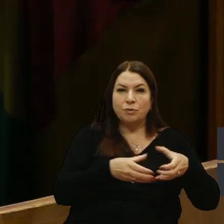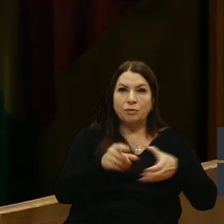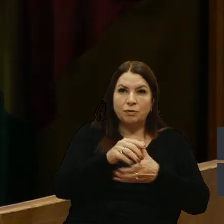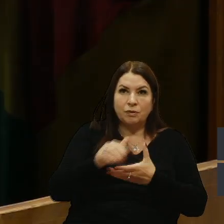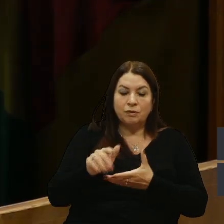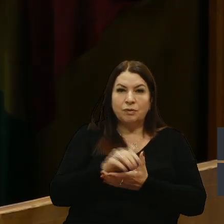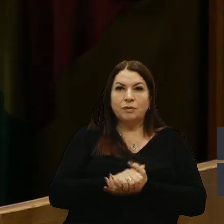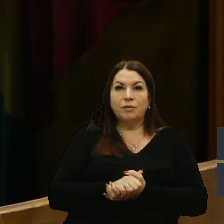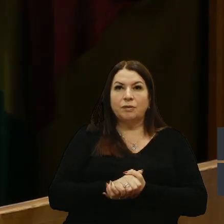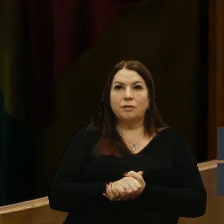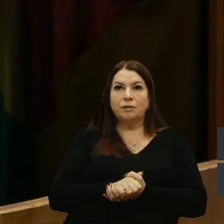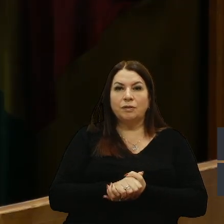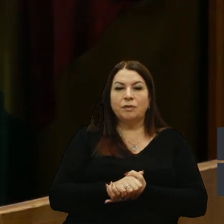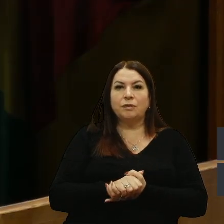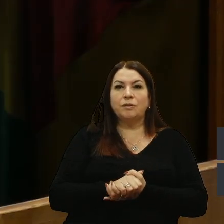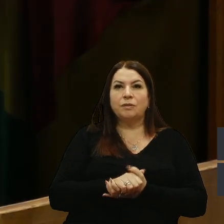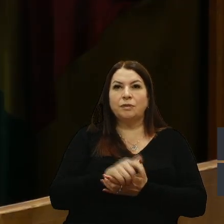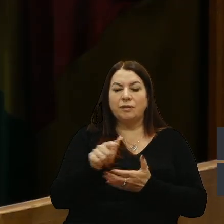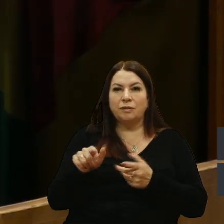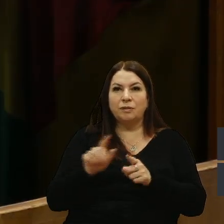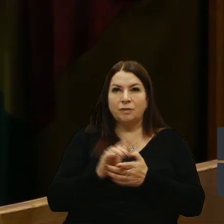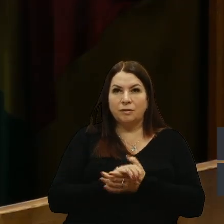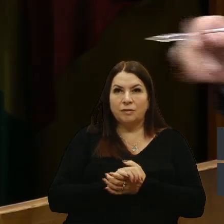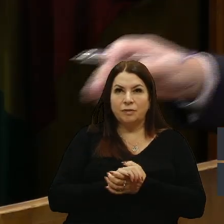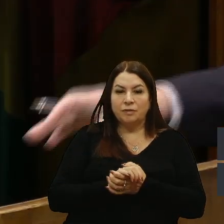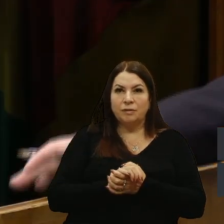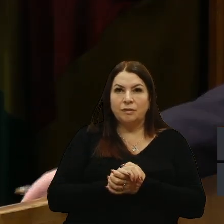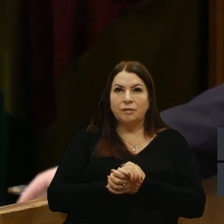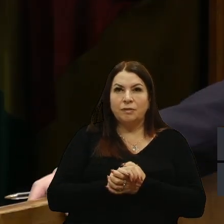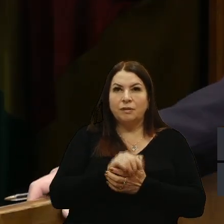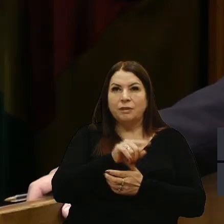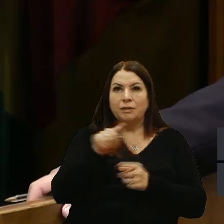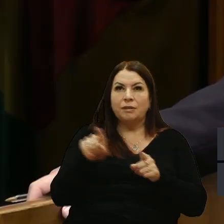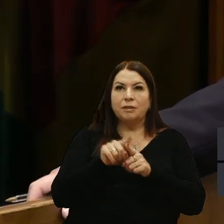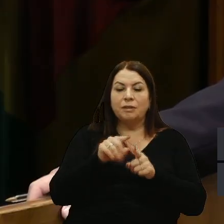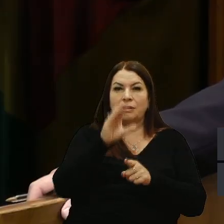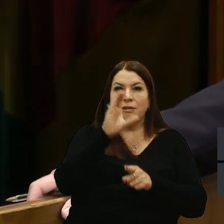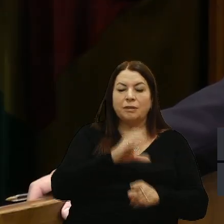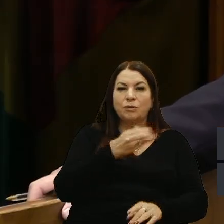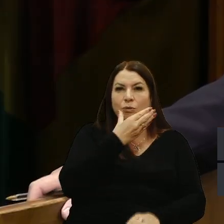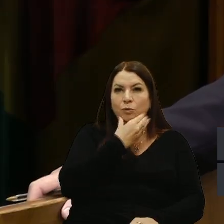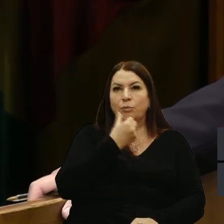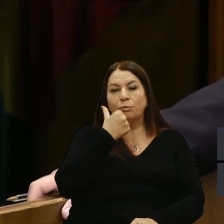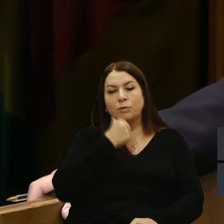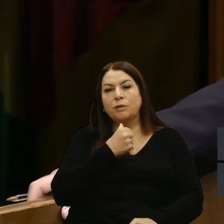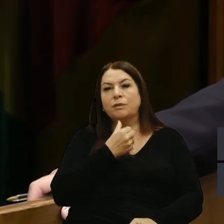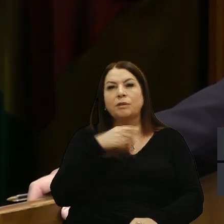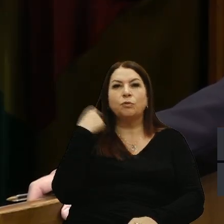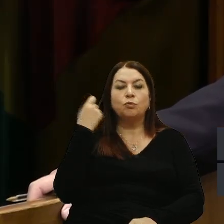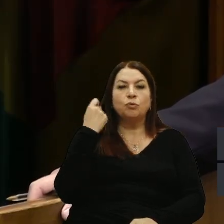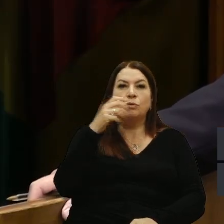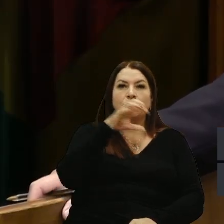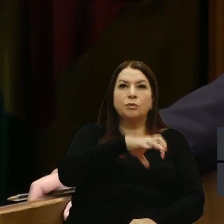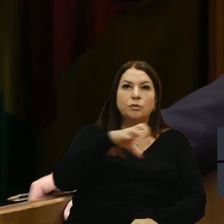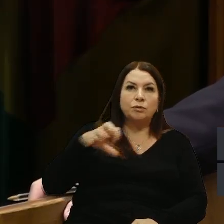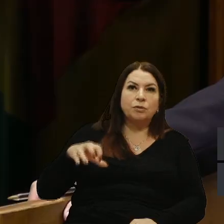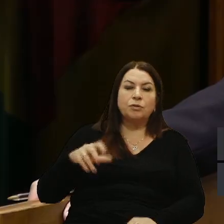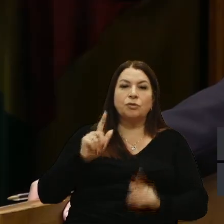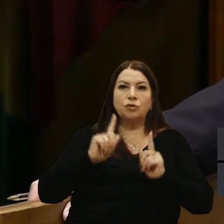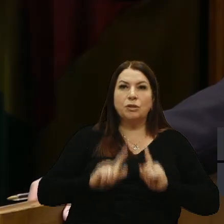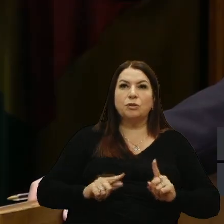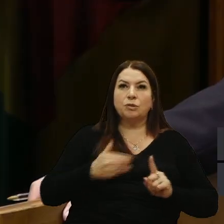Grande do Sul. Nós, cidadãos e cidadãs gaúchos, trabalhadores do setor,